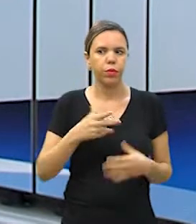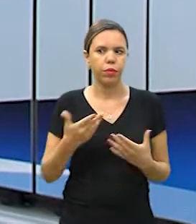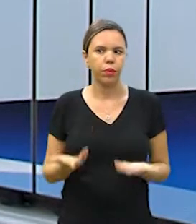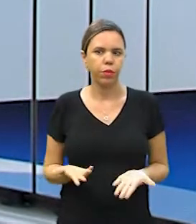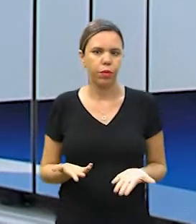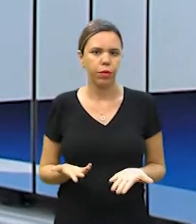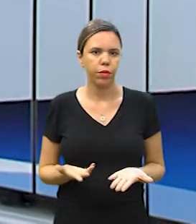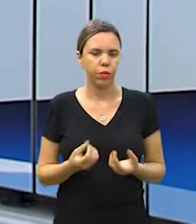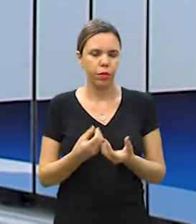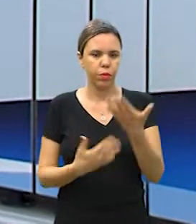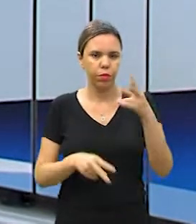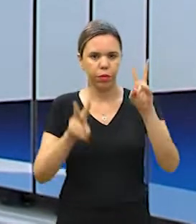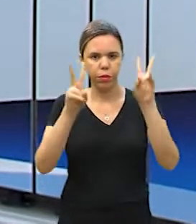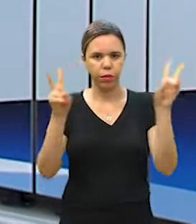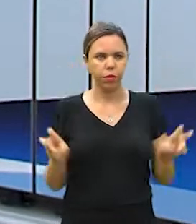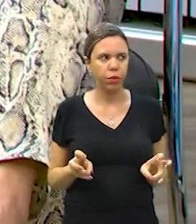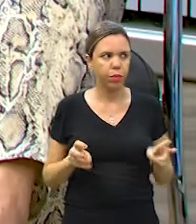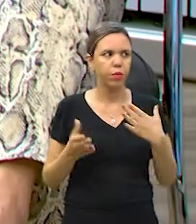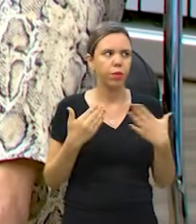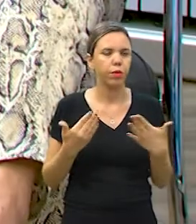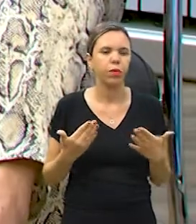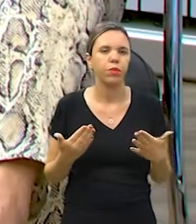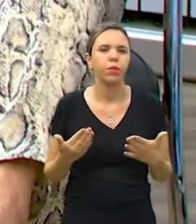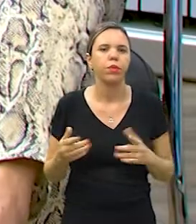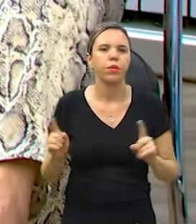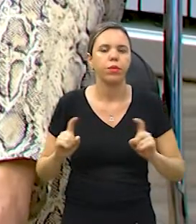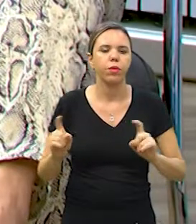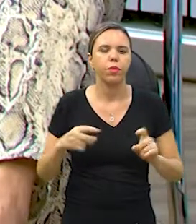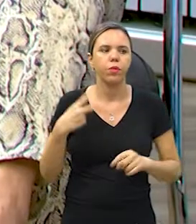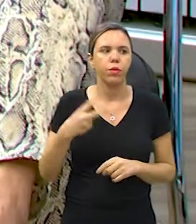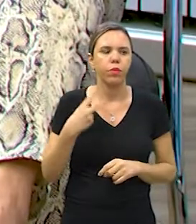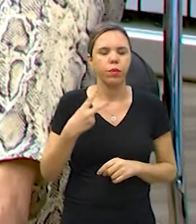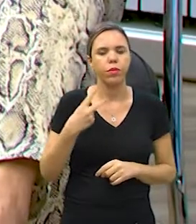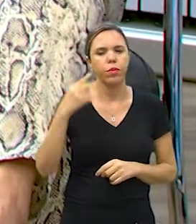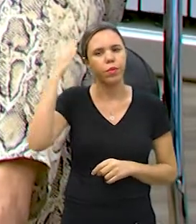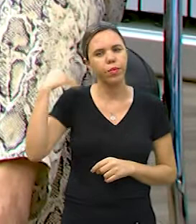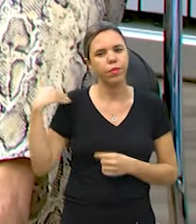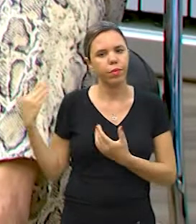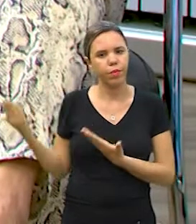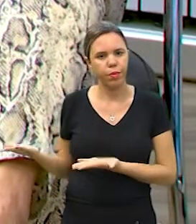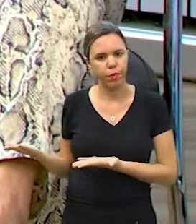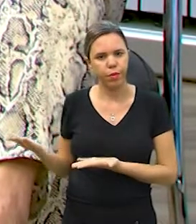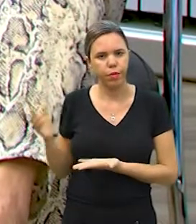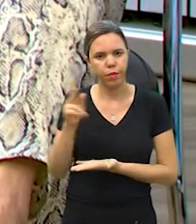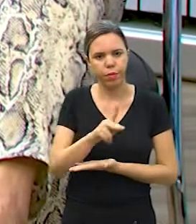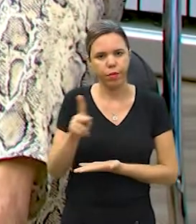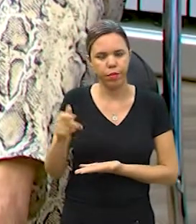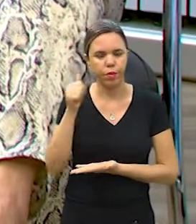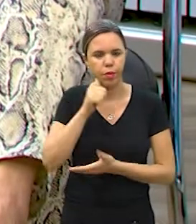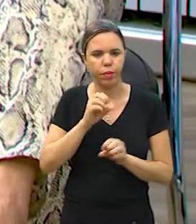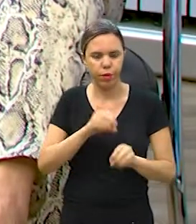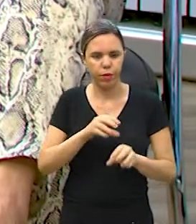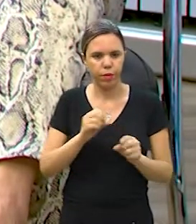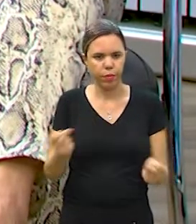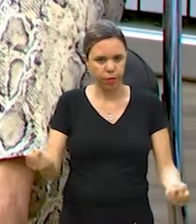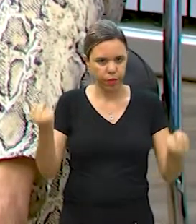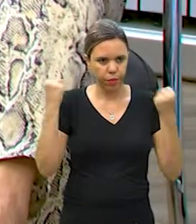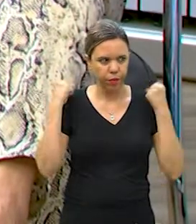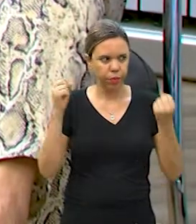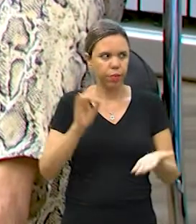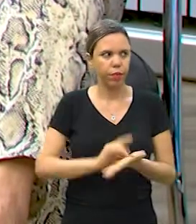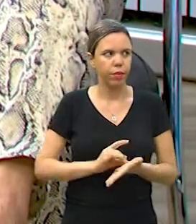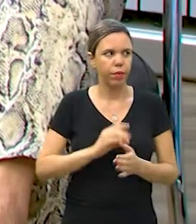privada? Bom, muitos assuntos, debato aqui no estúdio com a vereadora Débora Palermo, professora de Educação